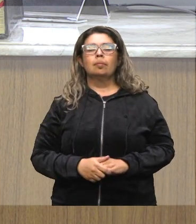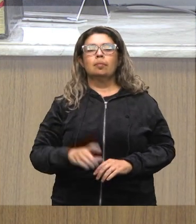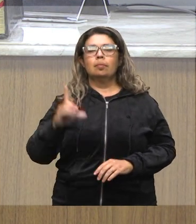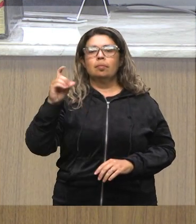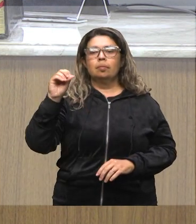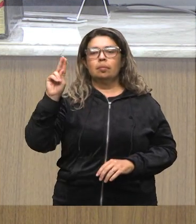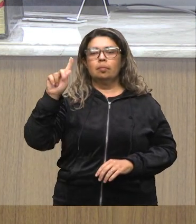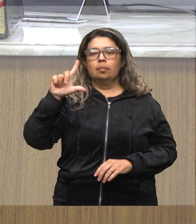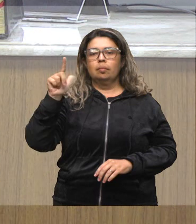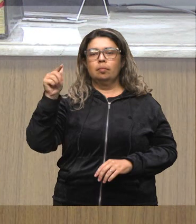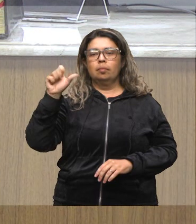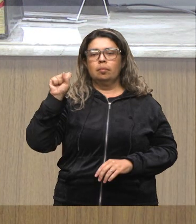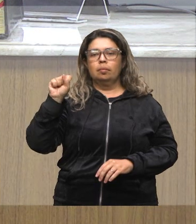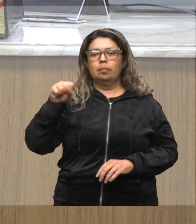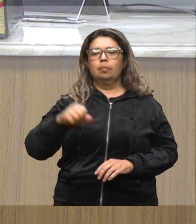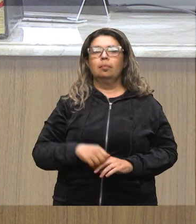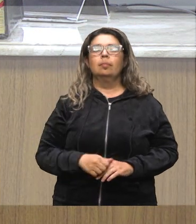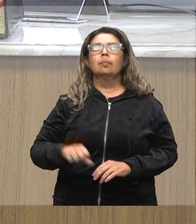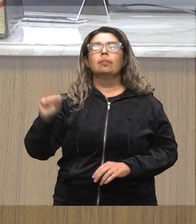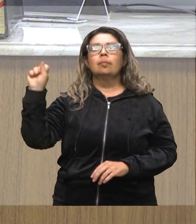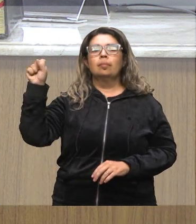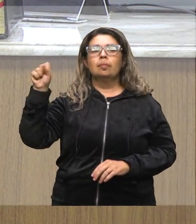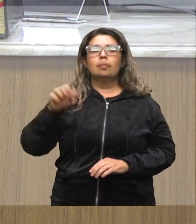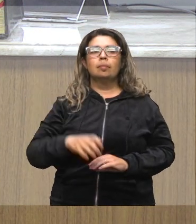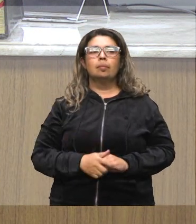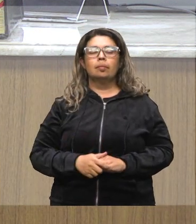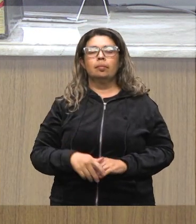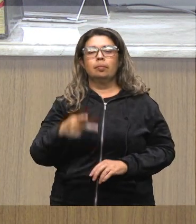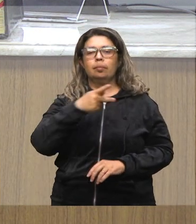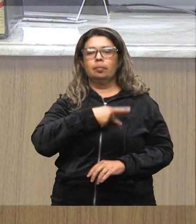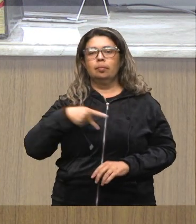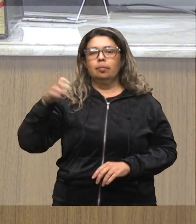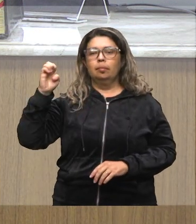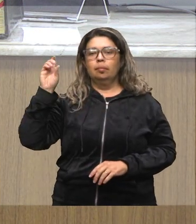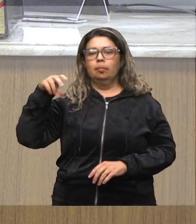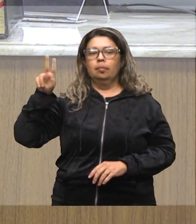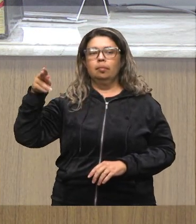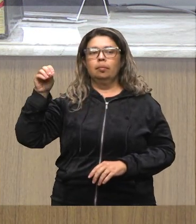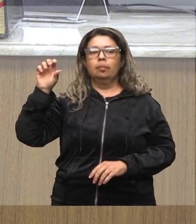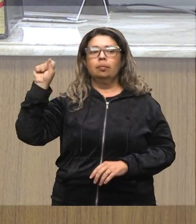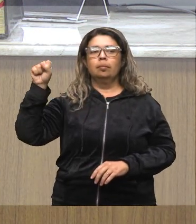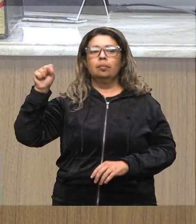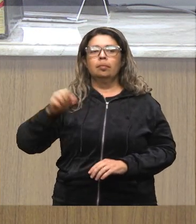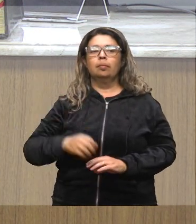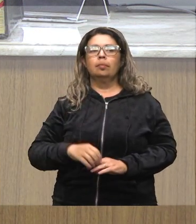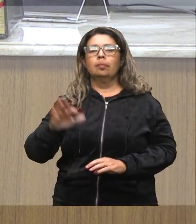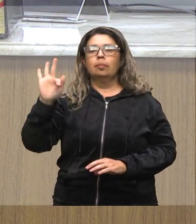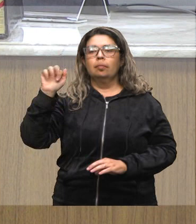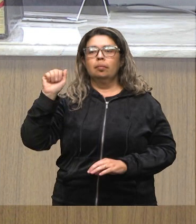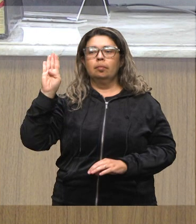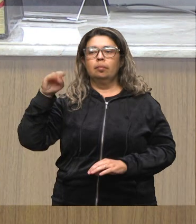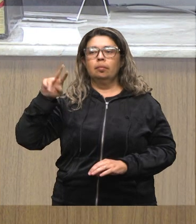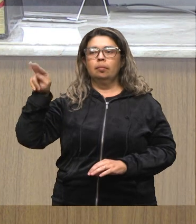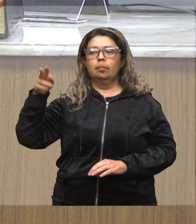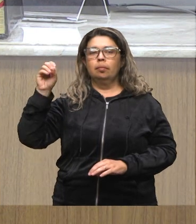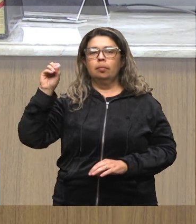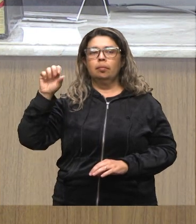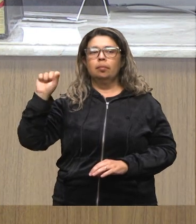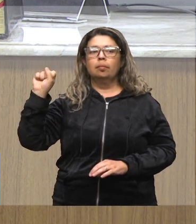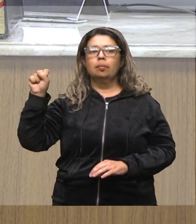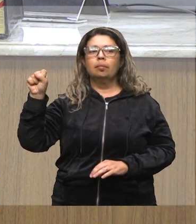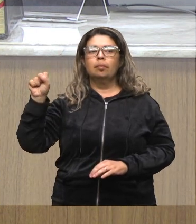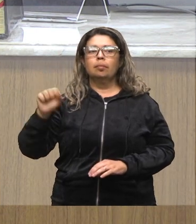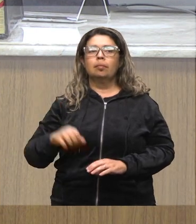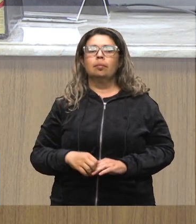Douglas Henrique de Azevedo Terra. Douglas Azevedo, vota sim. Edson de Souza. Pastor Edinho, sim. Fábio Alex Nunes. Fabinho, alerta verbal, vota